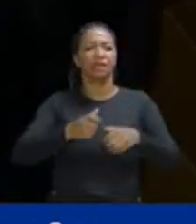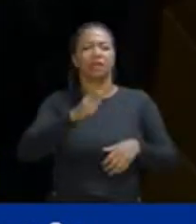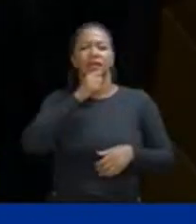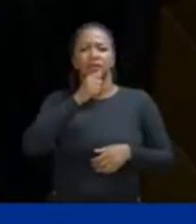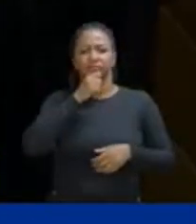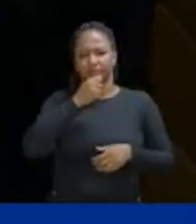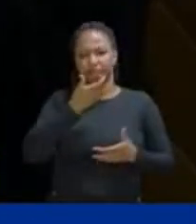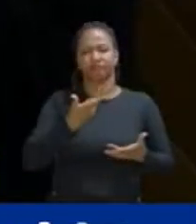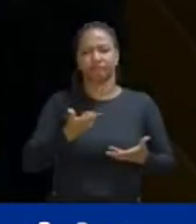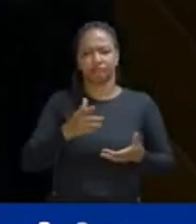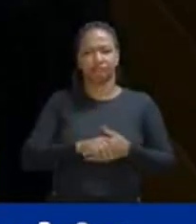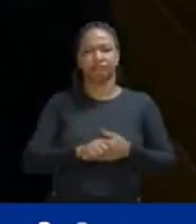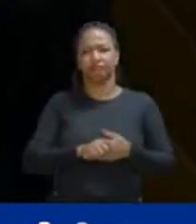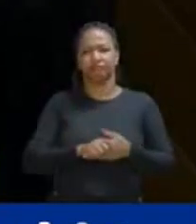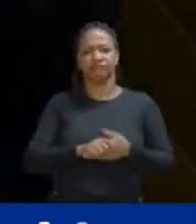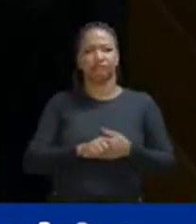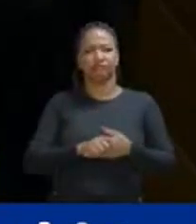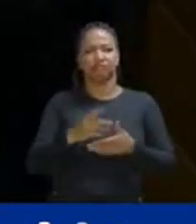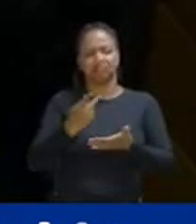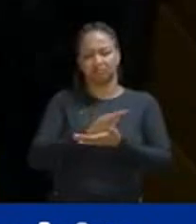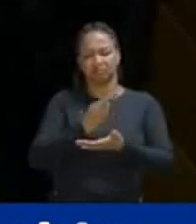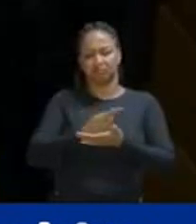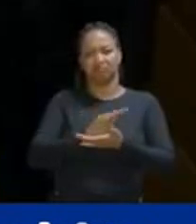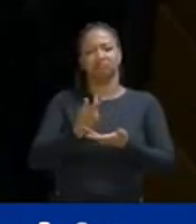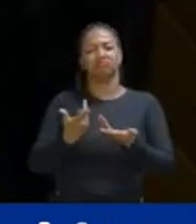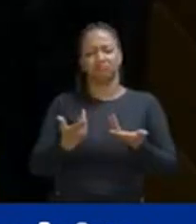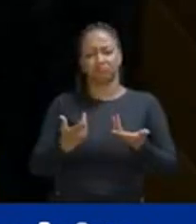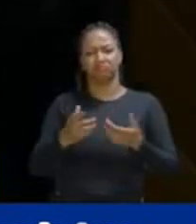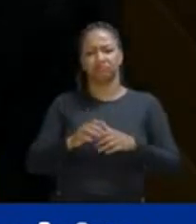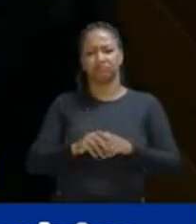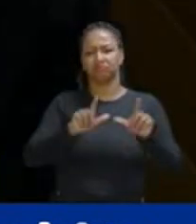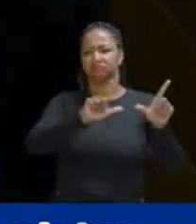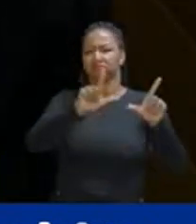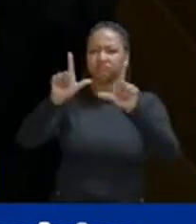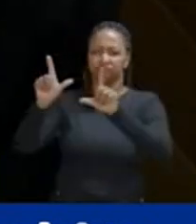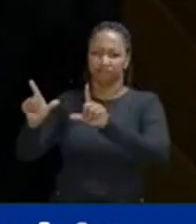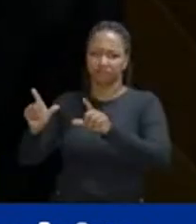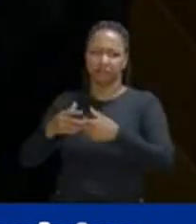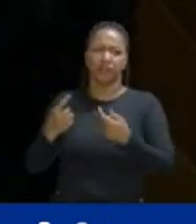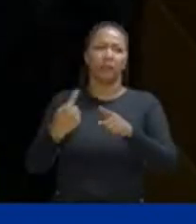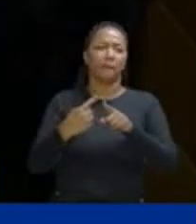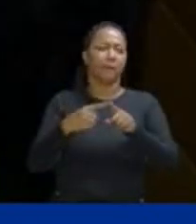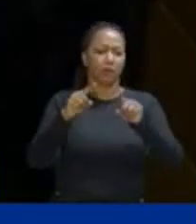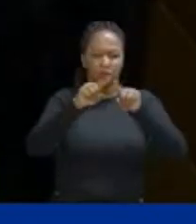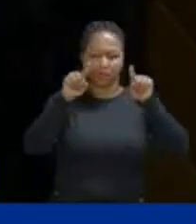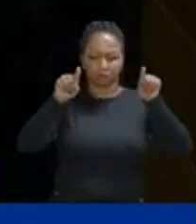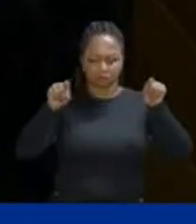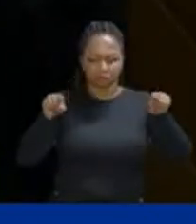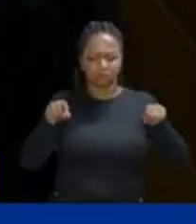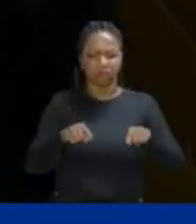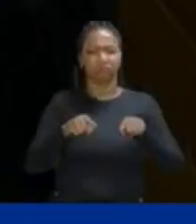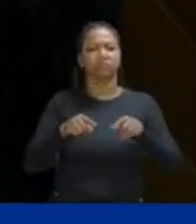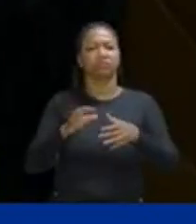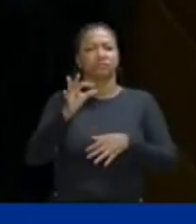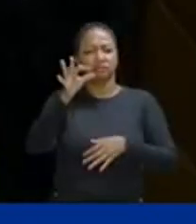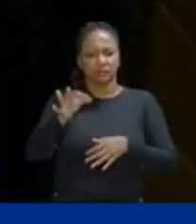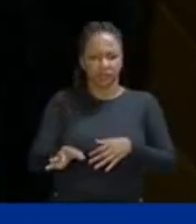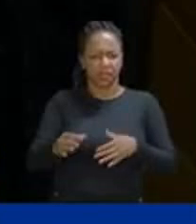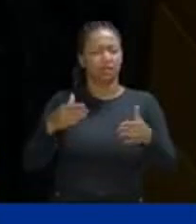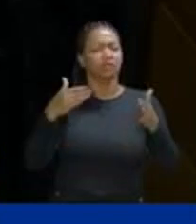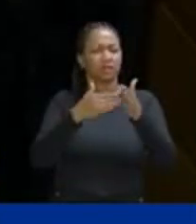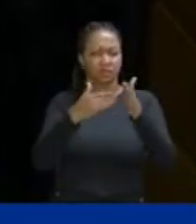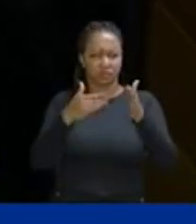ainda assim não caracterizaria o efeito outdoor, já que o tamanho dos adesivos, além de estarem dentro dos